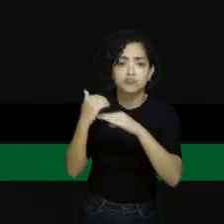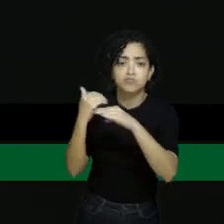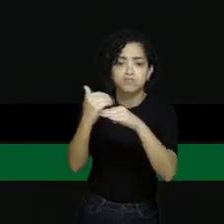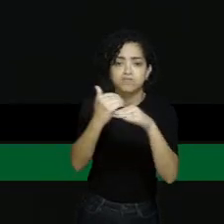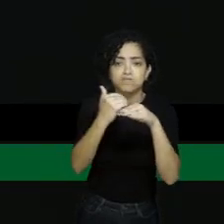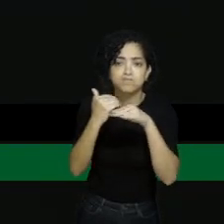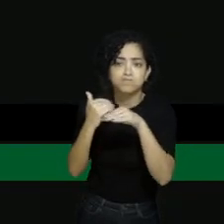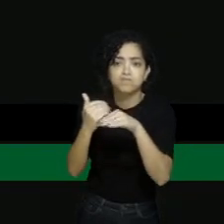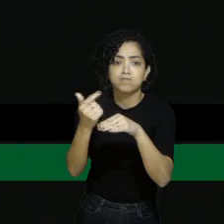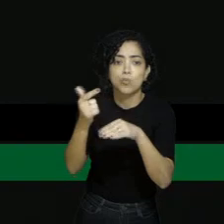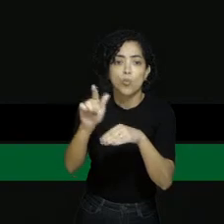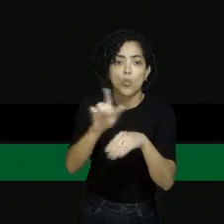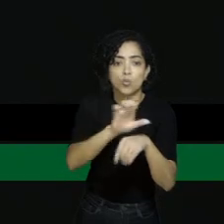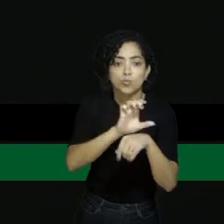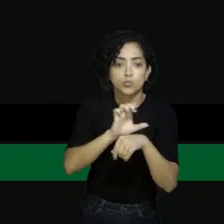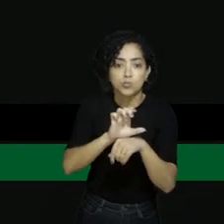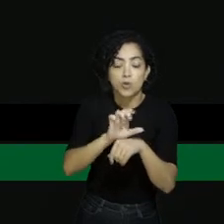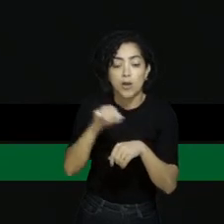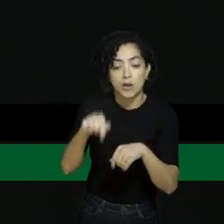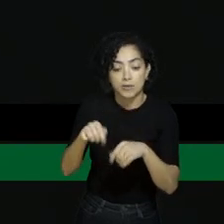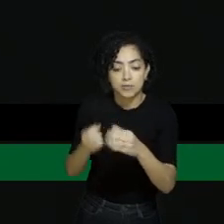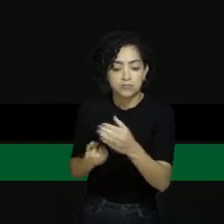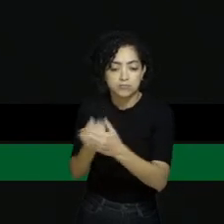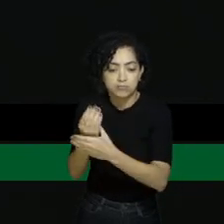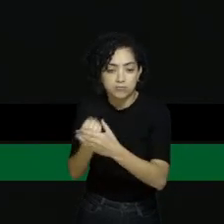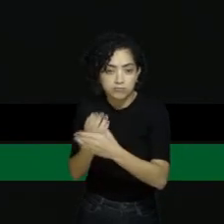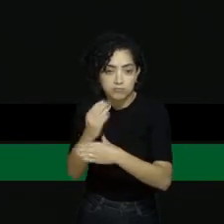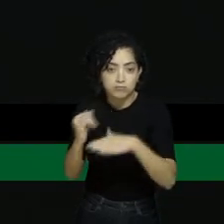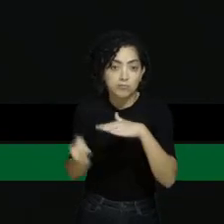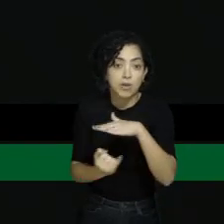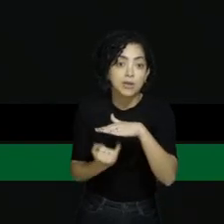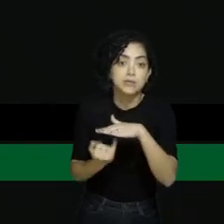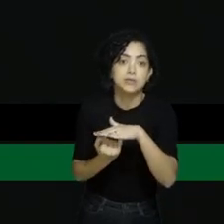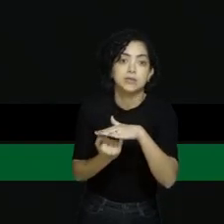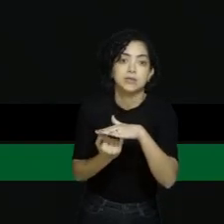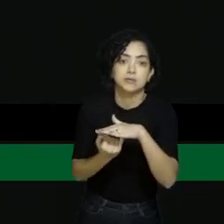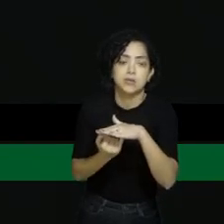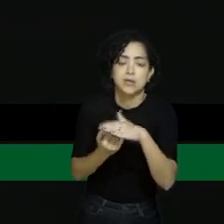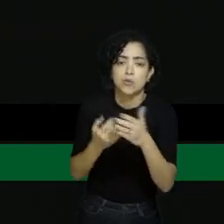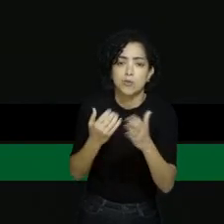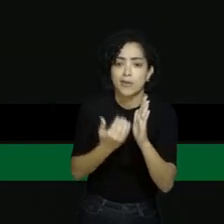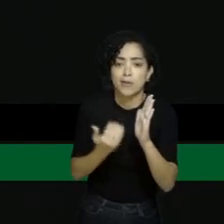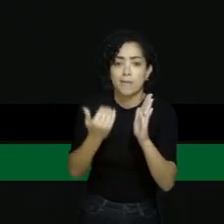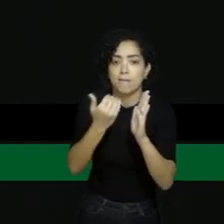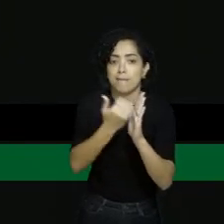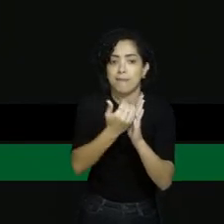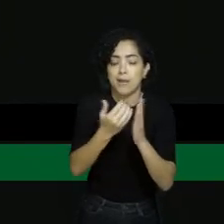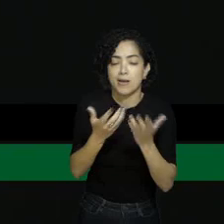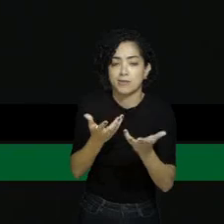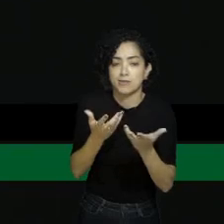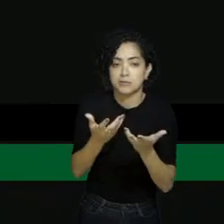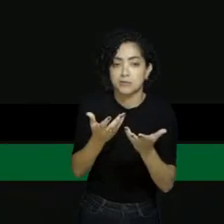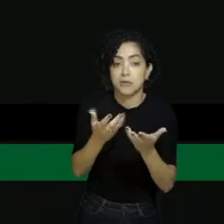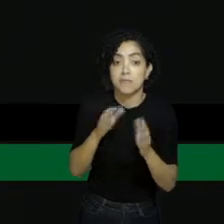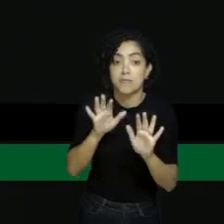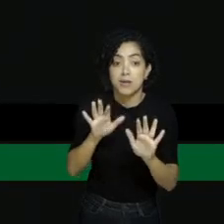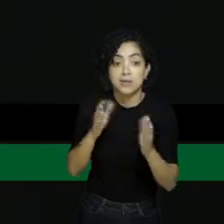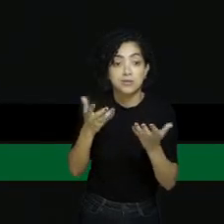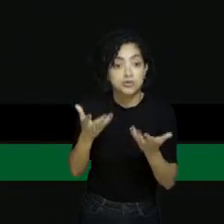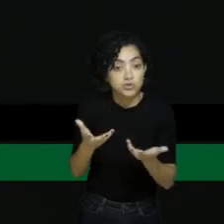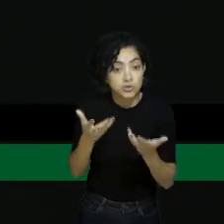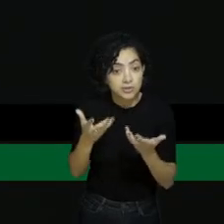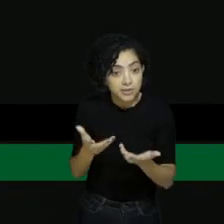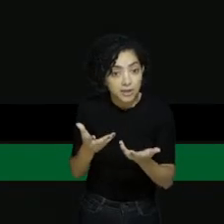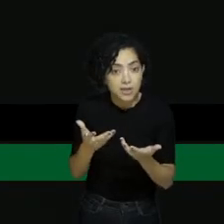estados. O produtor de Santa Catarina, a indústria de Santa Catarina não quer nada mais. Nós não queremos vantagem, nós só queremos